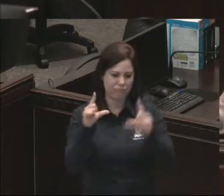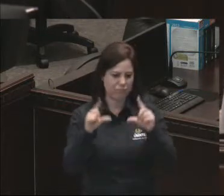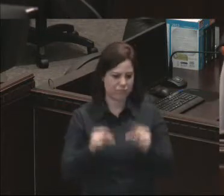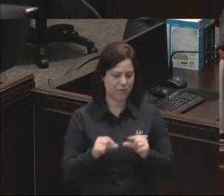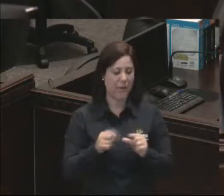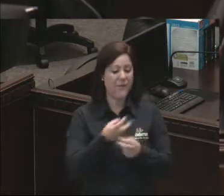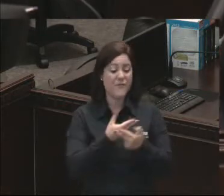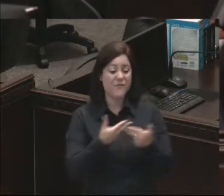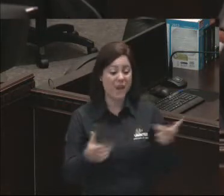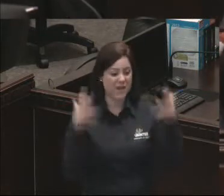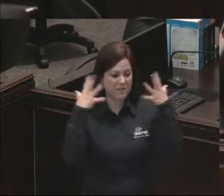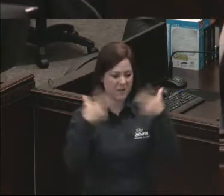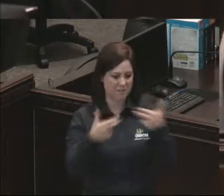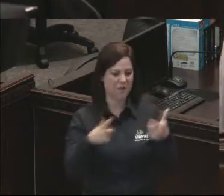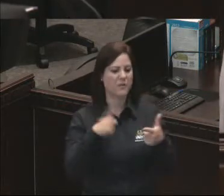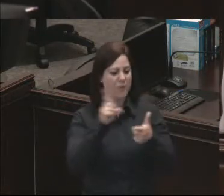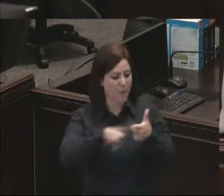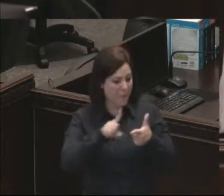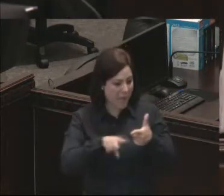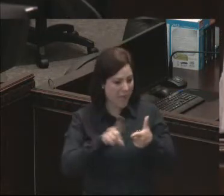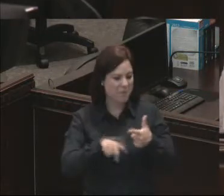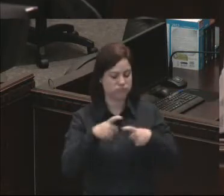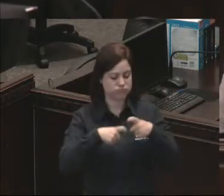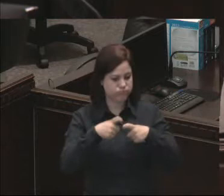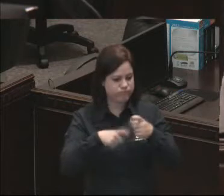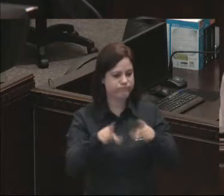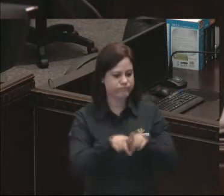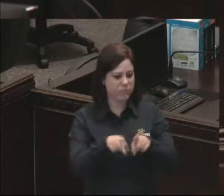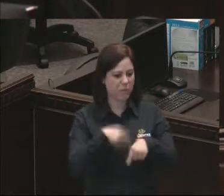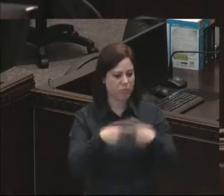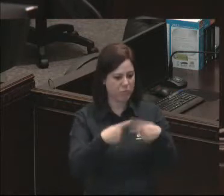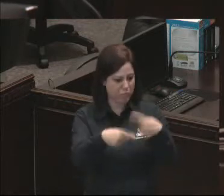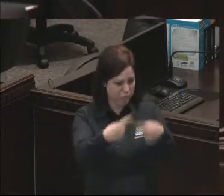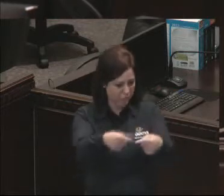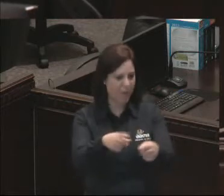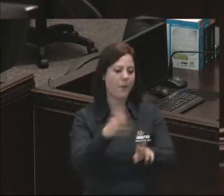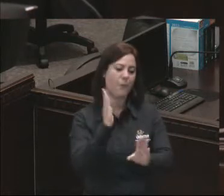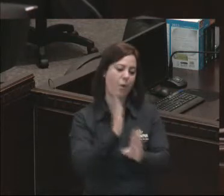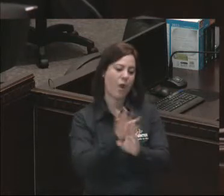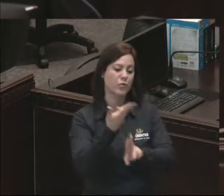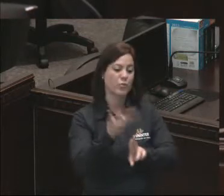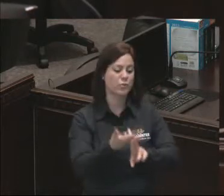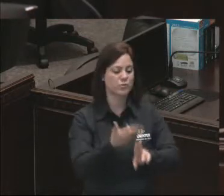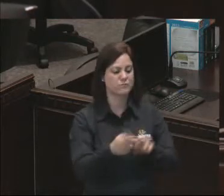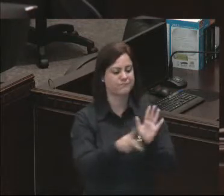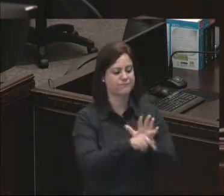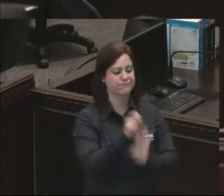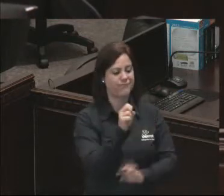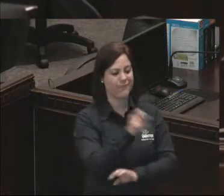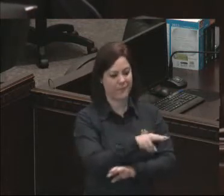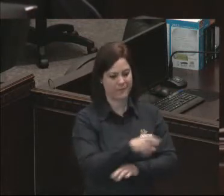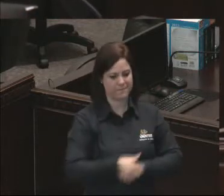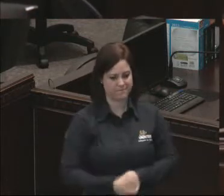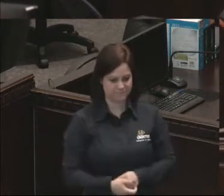vários animais tiveram problemas de reprodução devido ao uso, então, do DDT. E